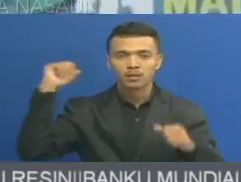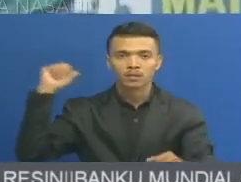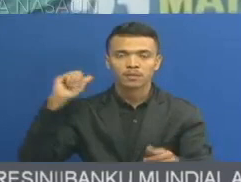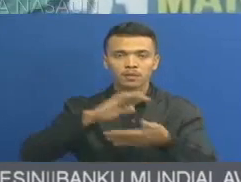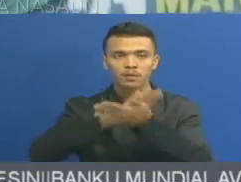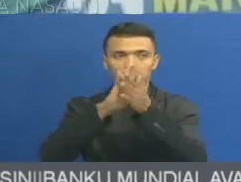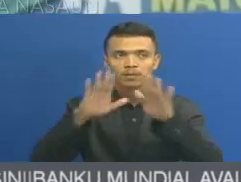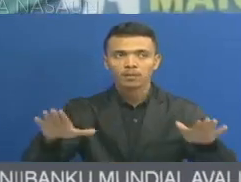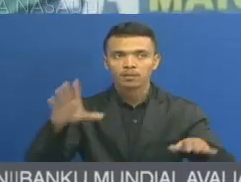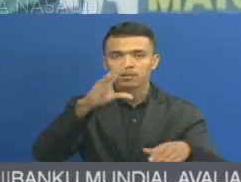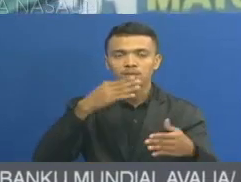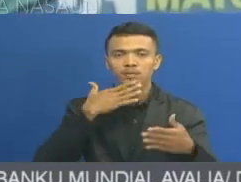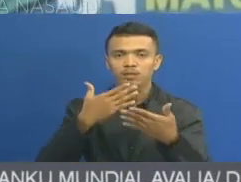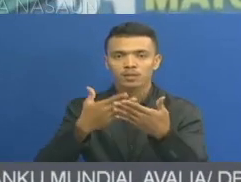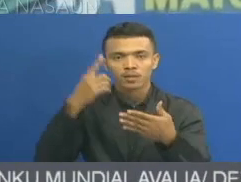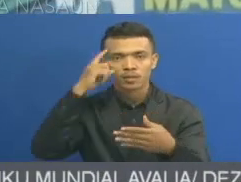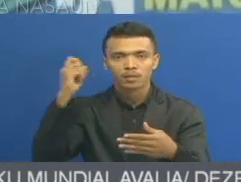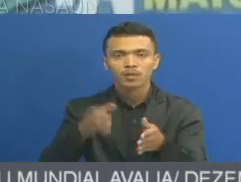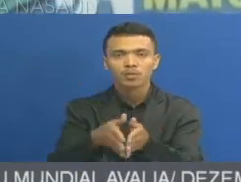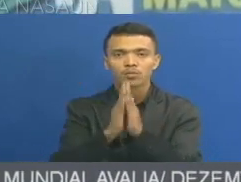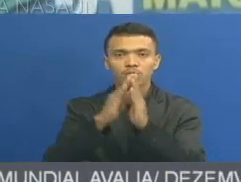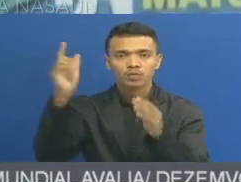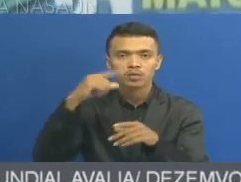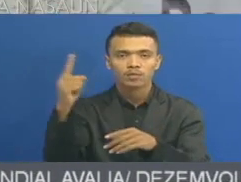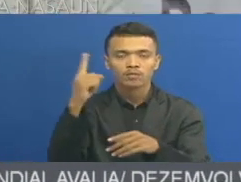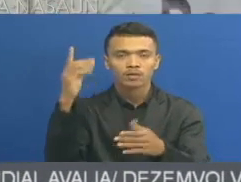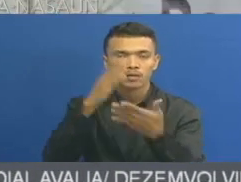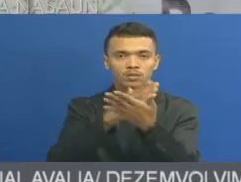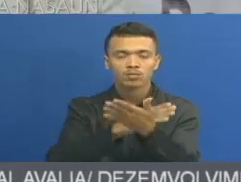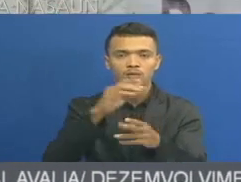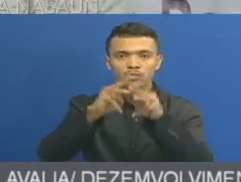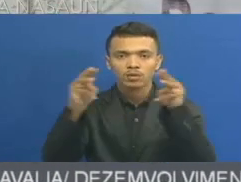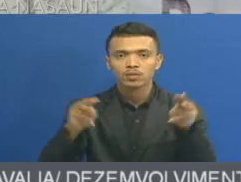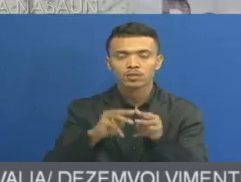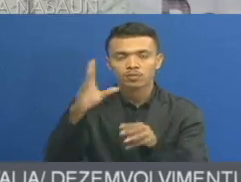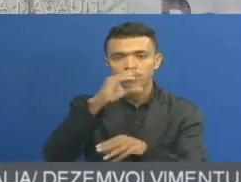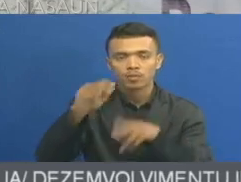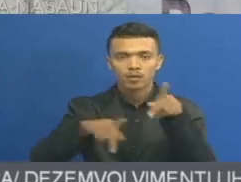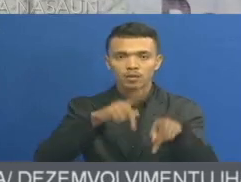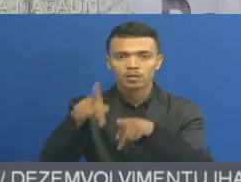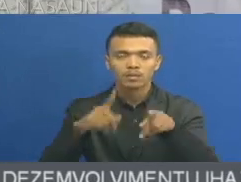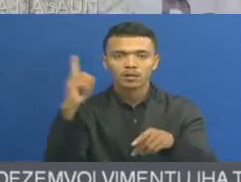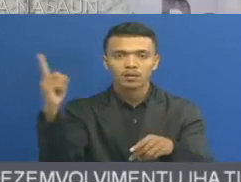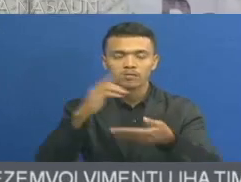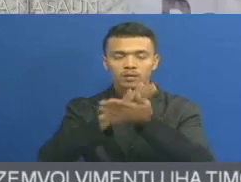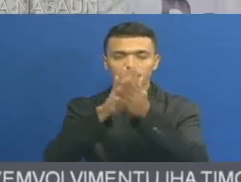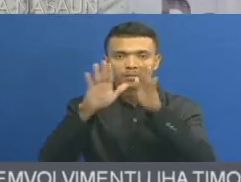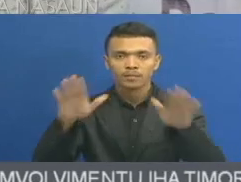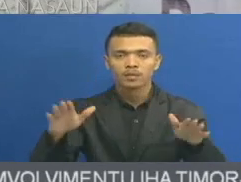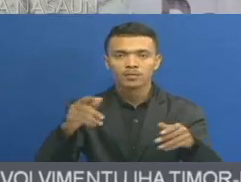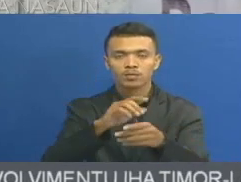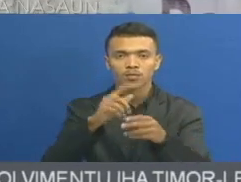na estabilidade. Também Rússia na Fátim da estrutura município no militante Soto, ato na Fátim mantém paz na estabilidade